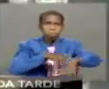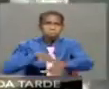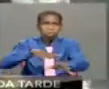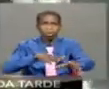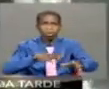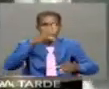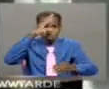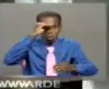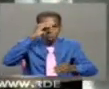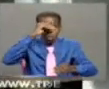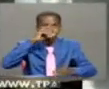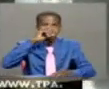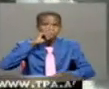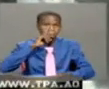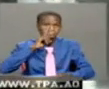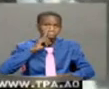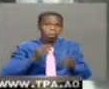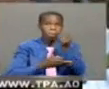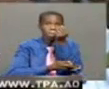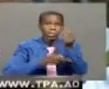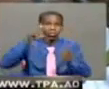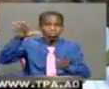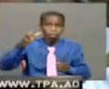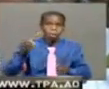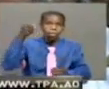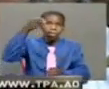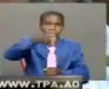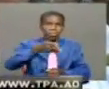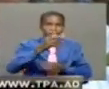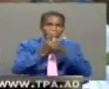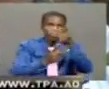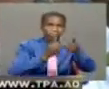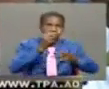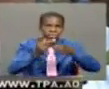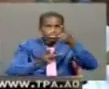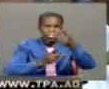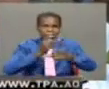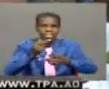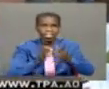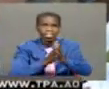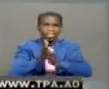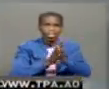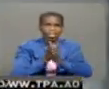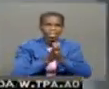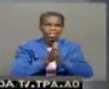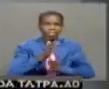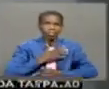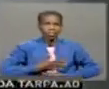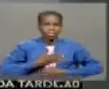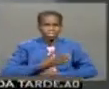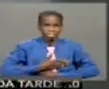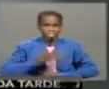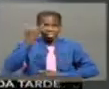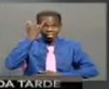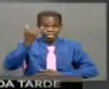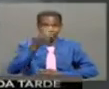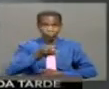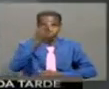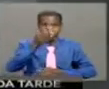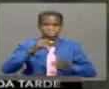turistas nacionais e estrangeiros que apresentaram projetos ambiciosos para o desenvolvimento turístico, além de